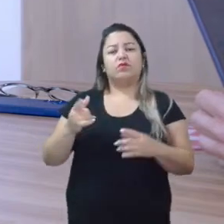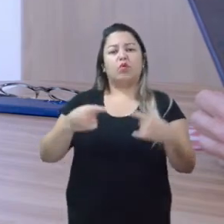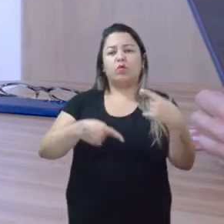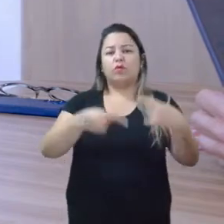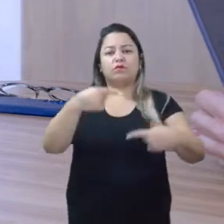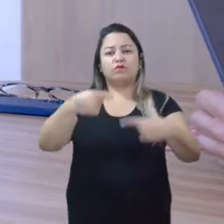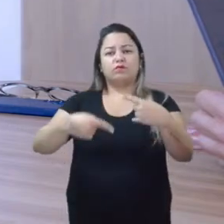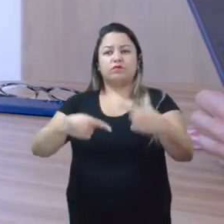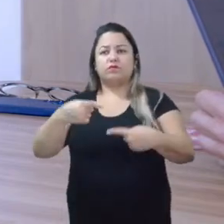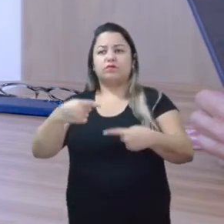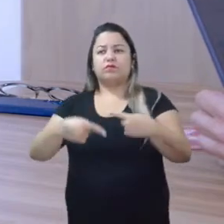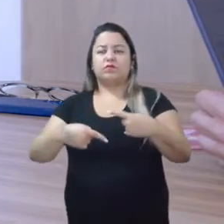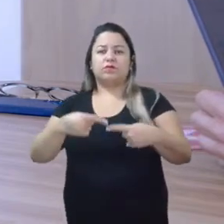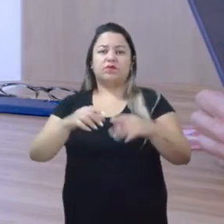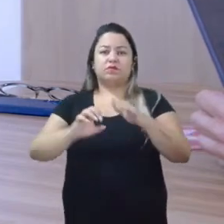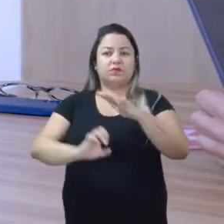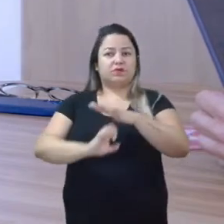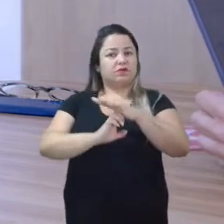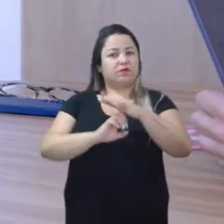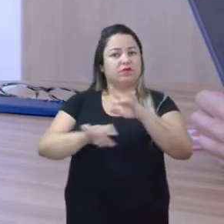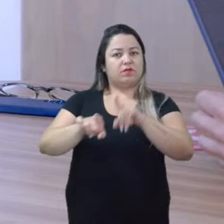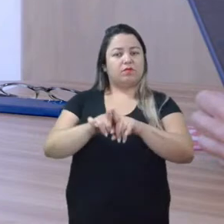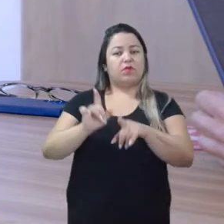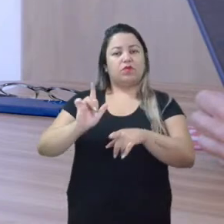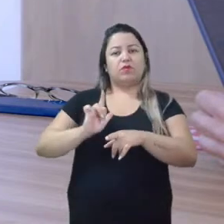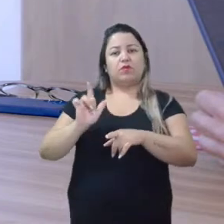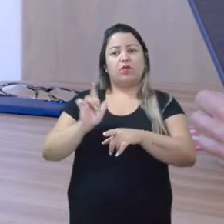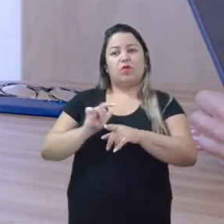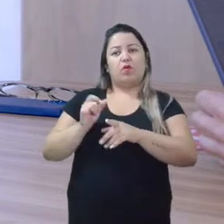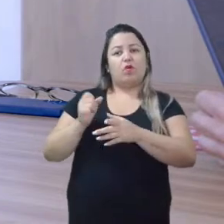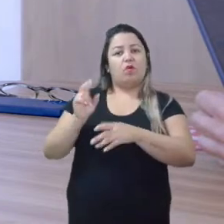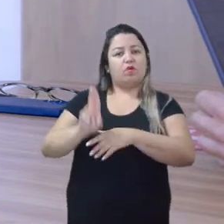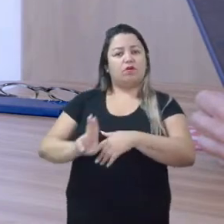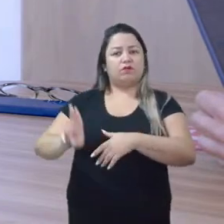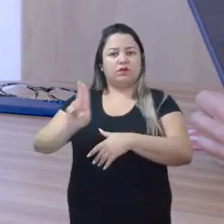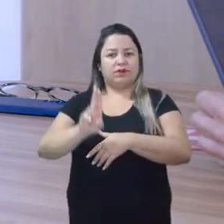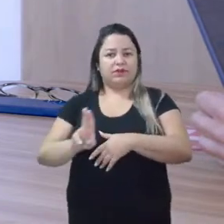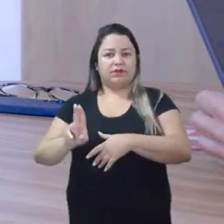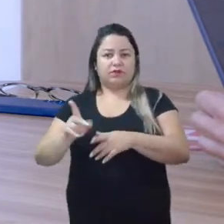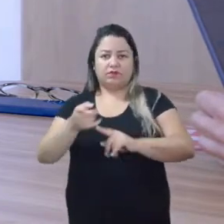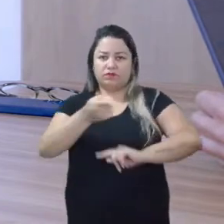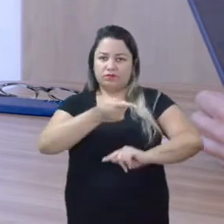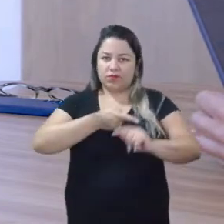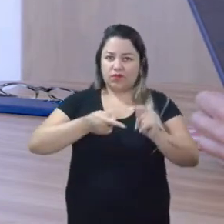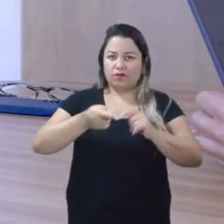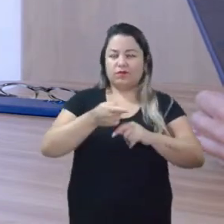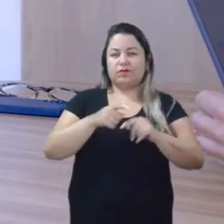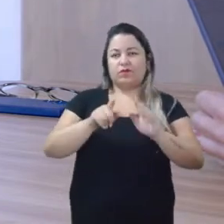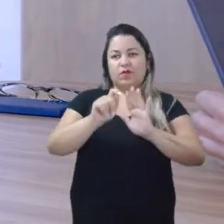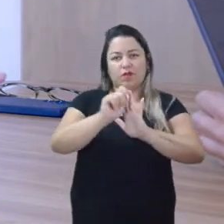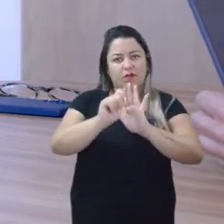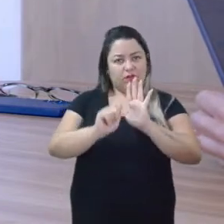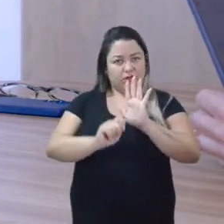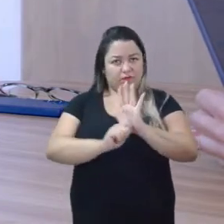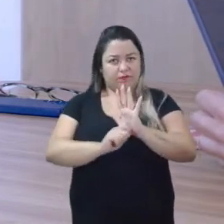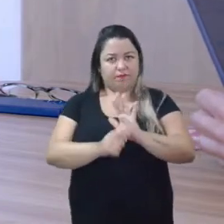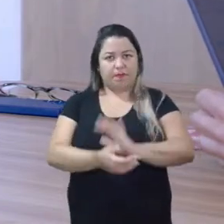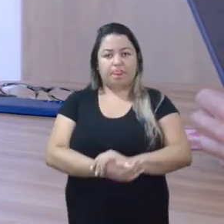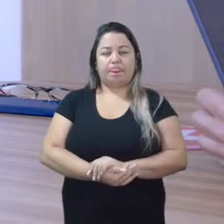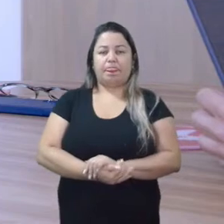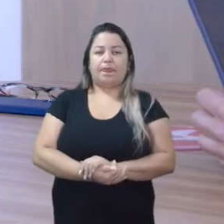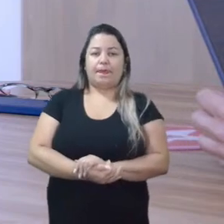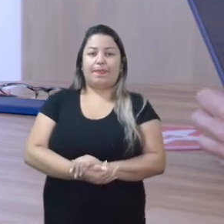de plataformas? Porque tem a ver com consumo, tem a ver com interesse econômico. Então esses algoritmos eles se prestam para atender algum